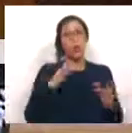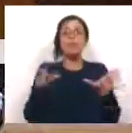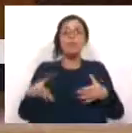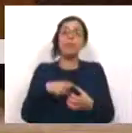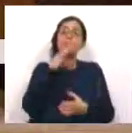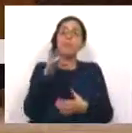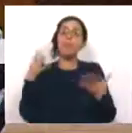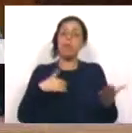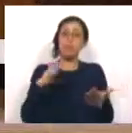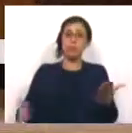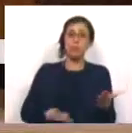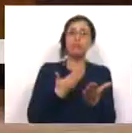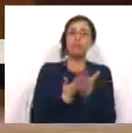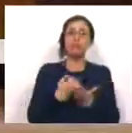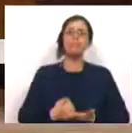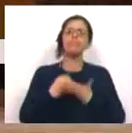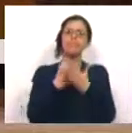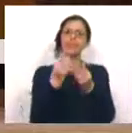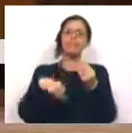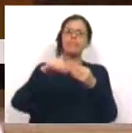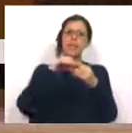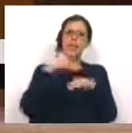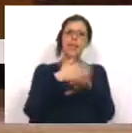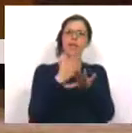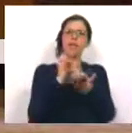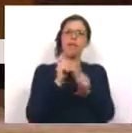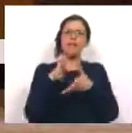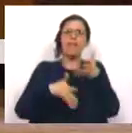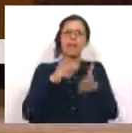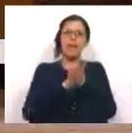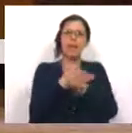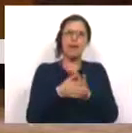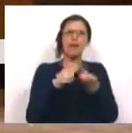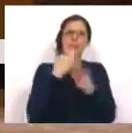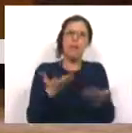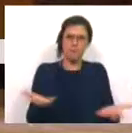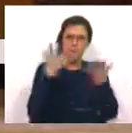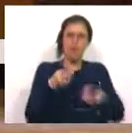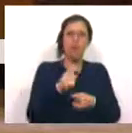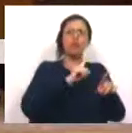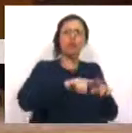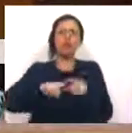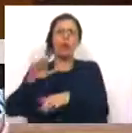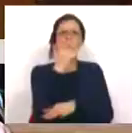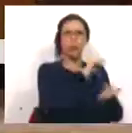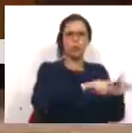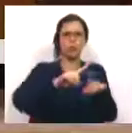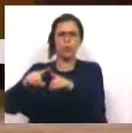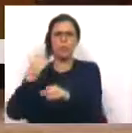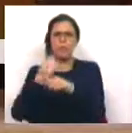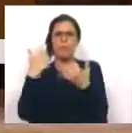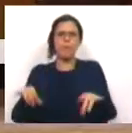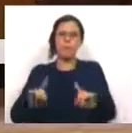familiar, propusemos uma contribuição extraordinária do setor das celuloses que estimula a implantação de espécies florestais